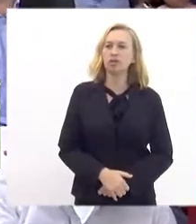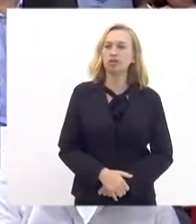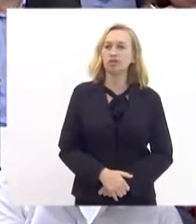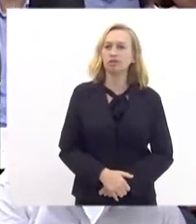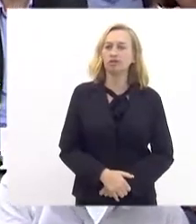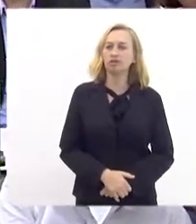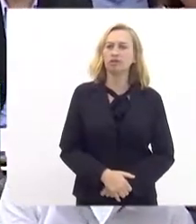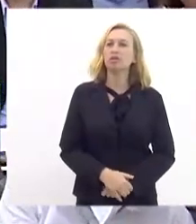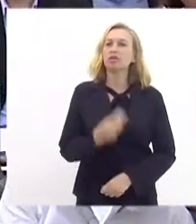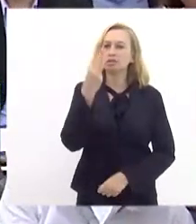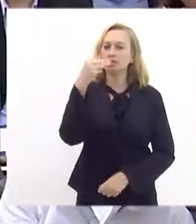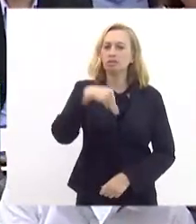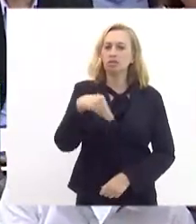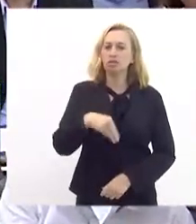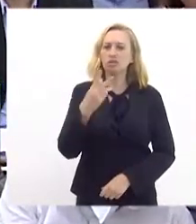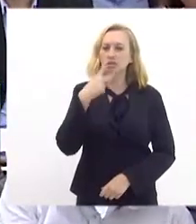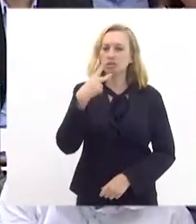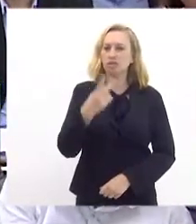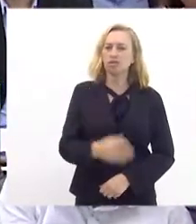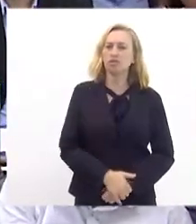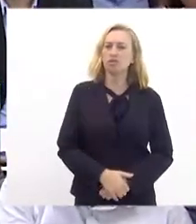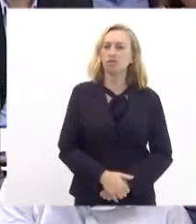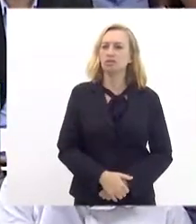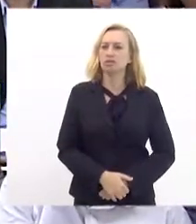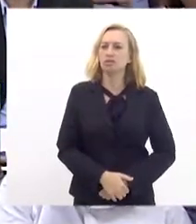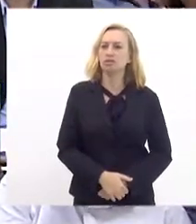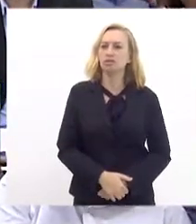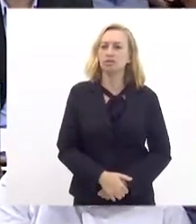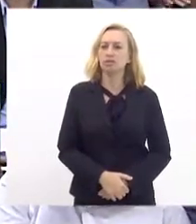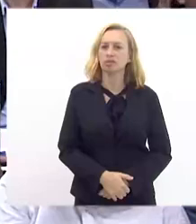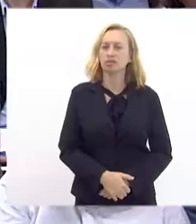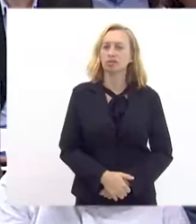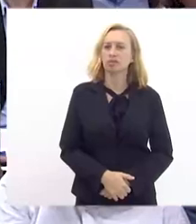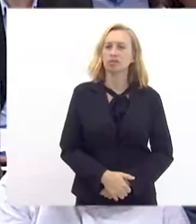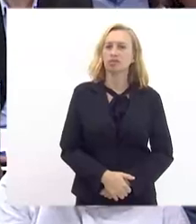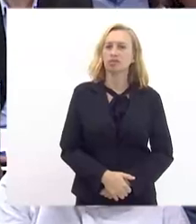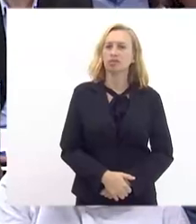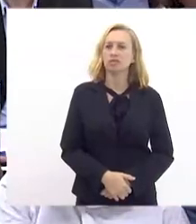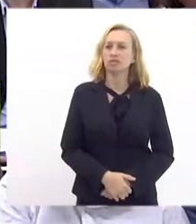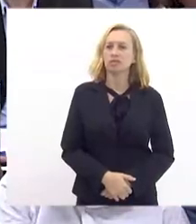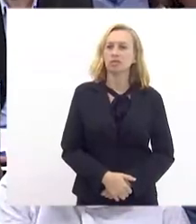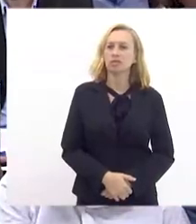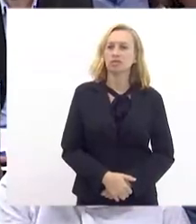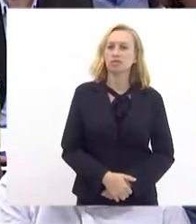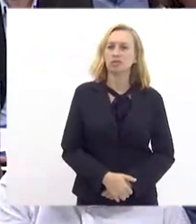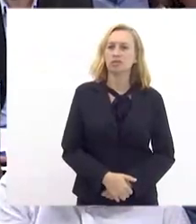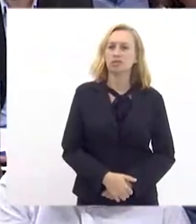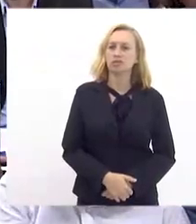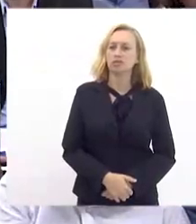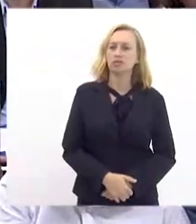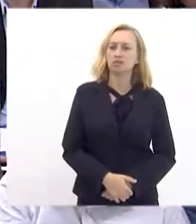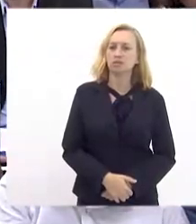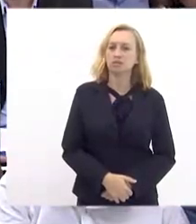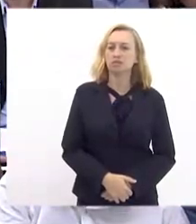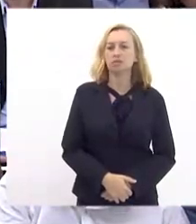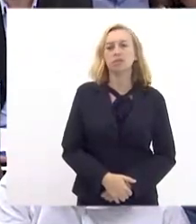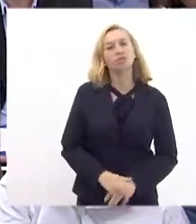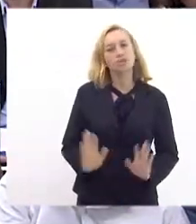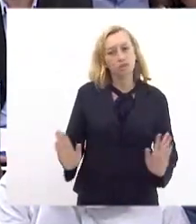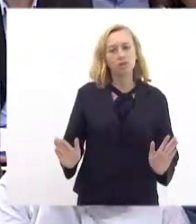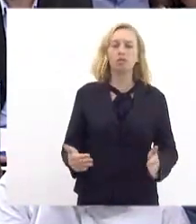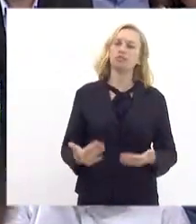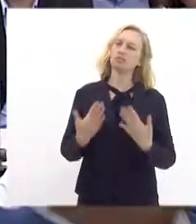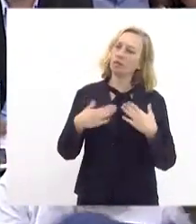e vocês vão ter três minutos daqui Abre ela tem que apertar todos por gente por gentileza olha só até agora